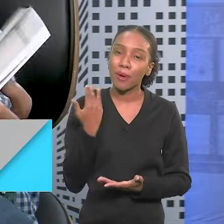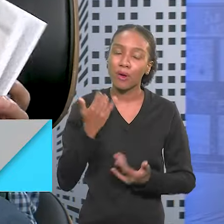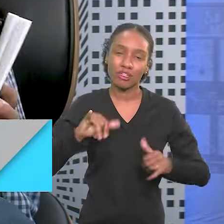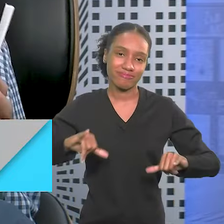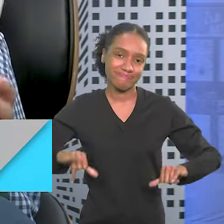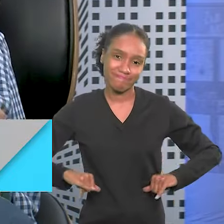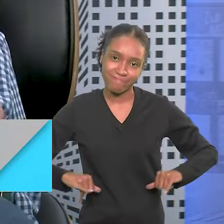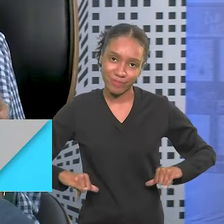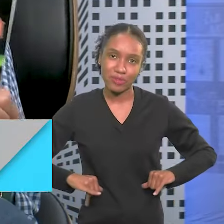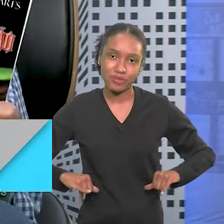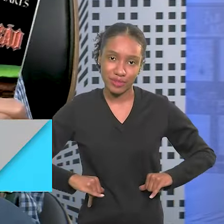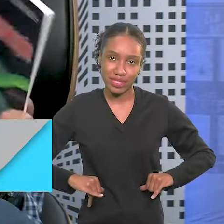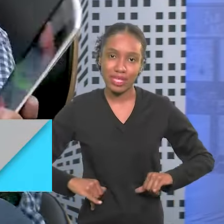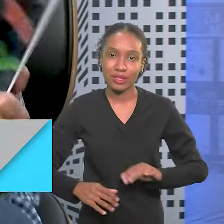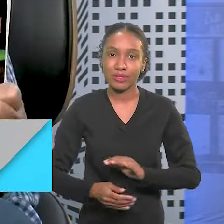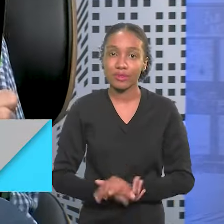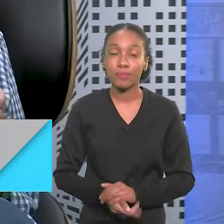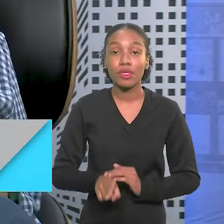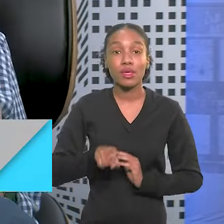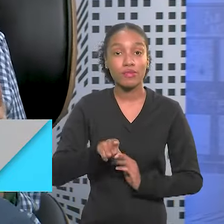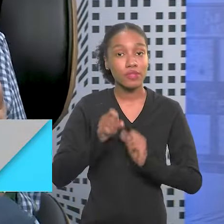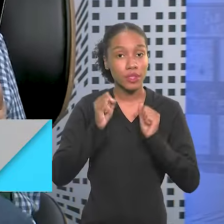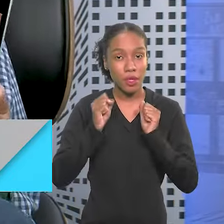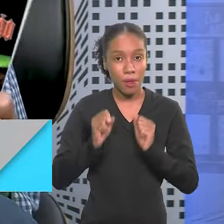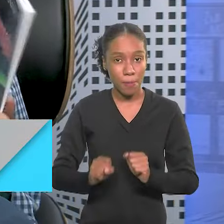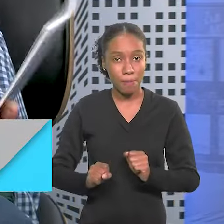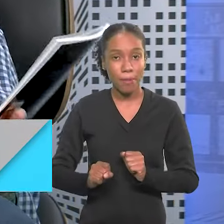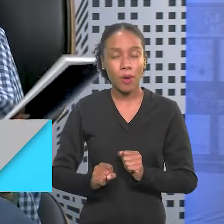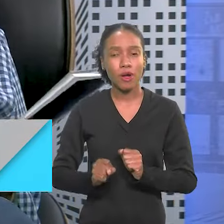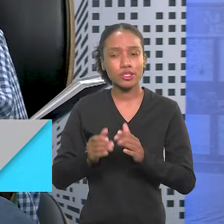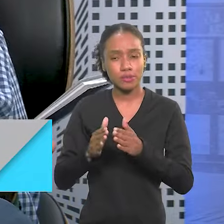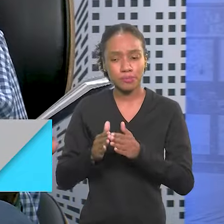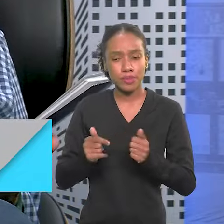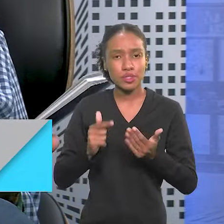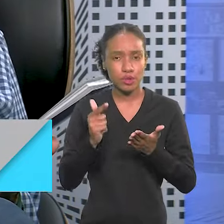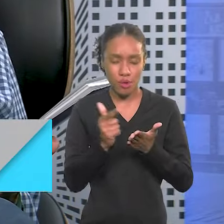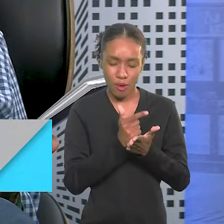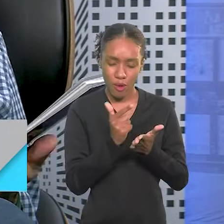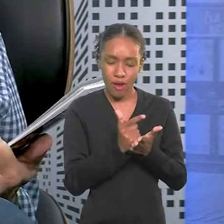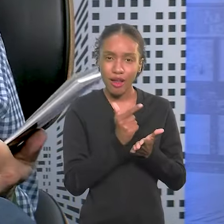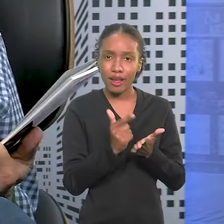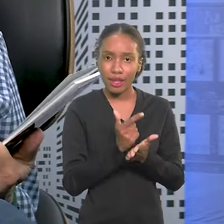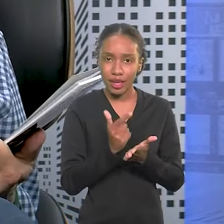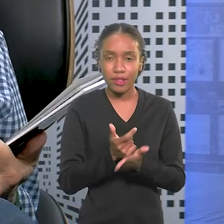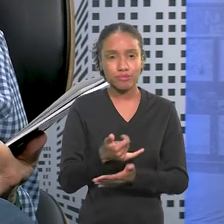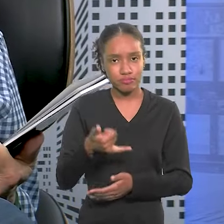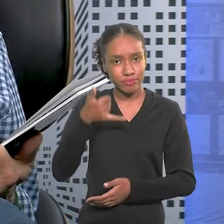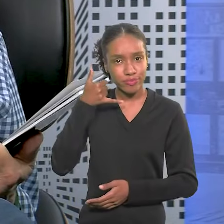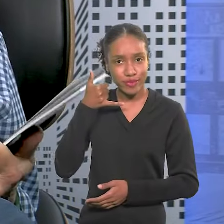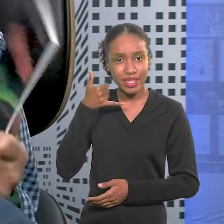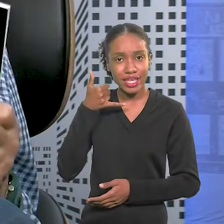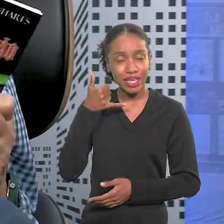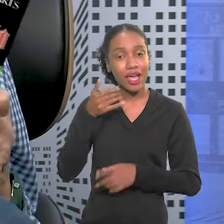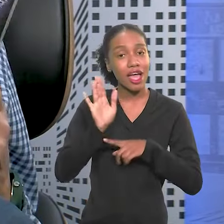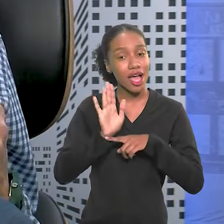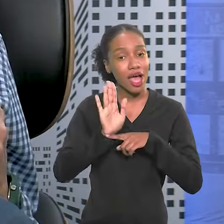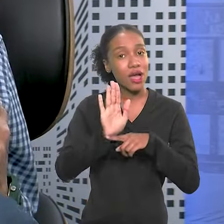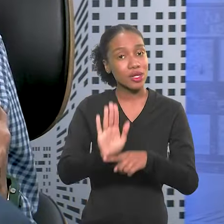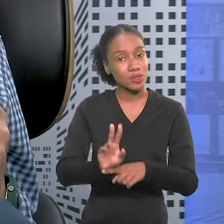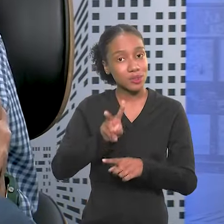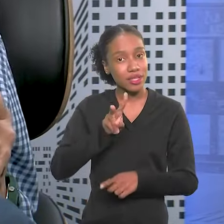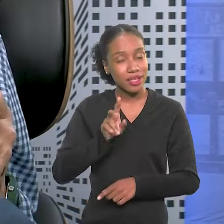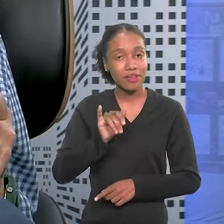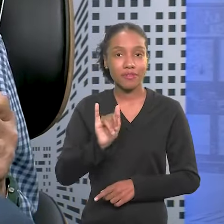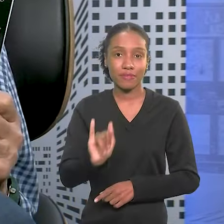palavra serve para você que está aí você pode pedir esse livro aqui através da editora Getsêmani que vai ajudar